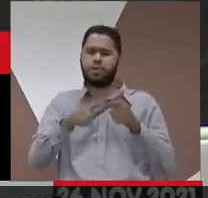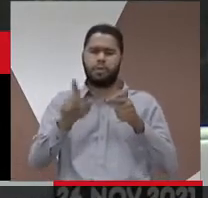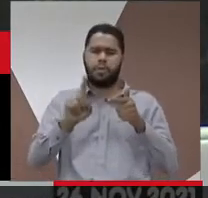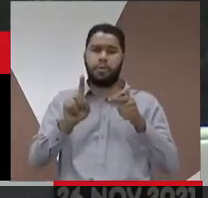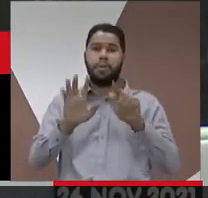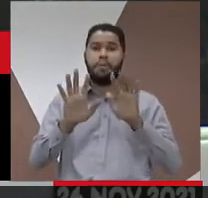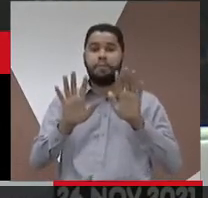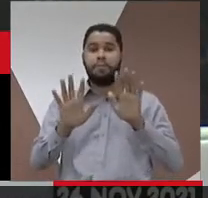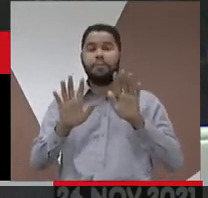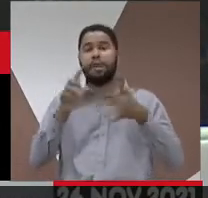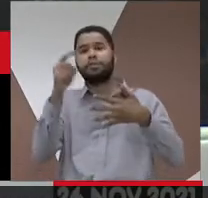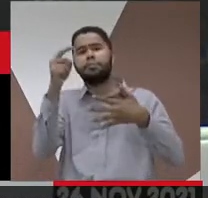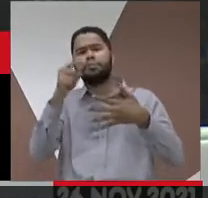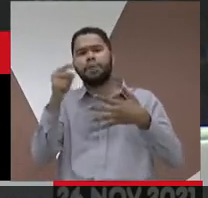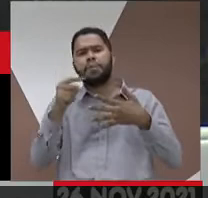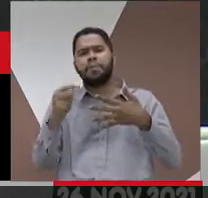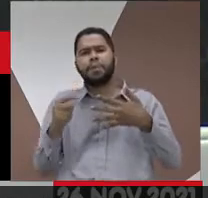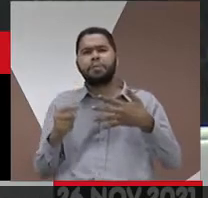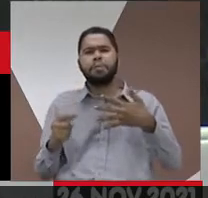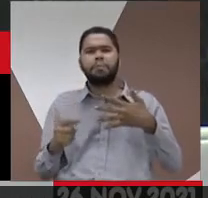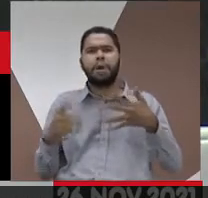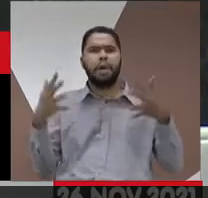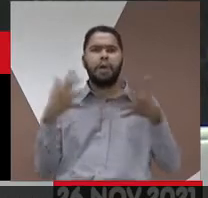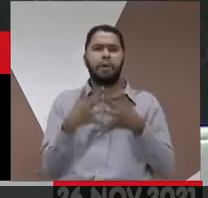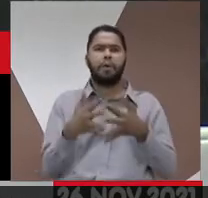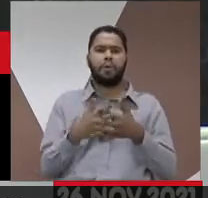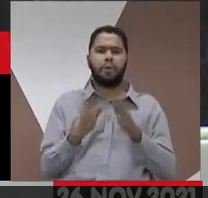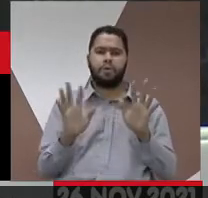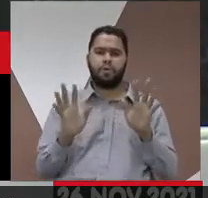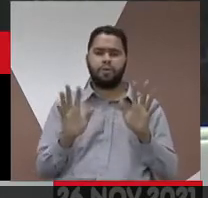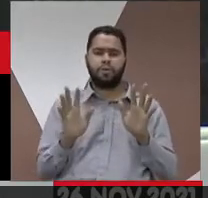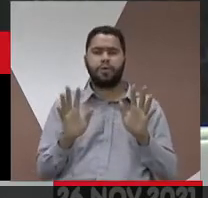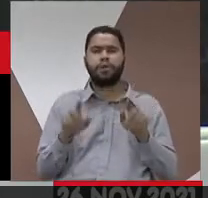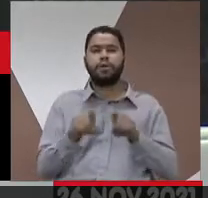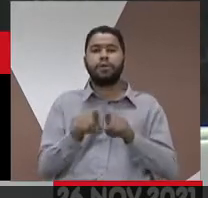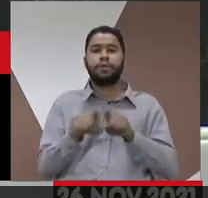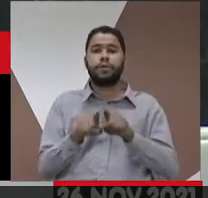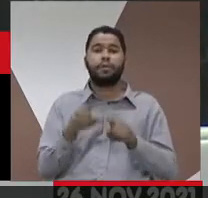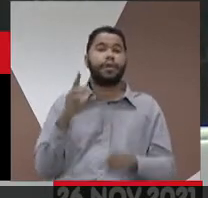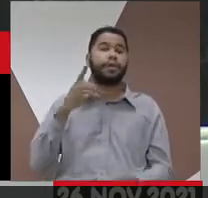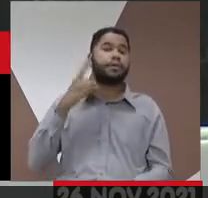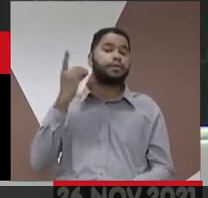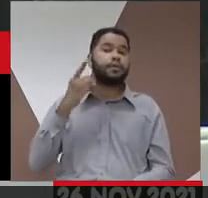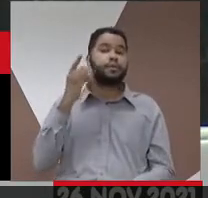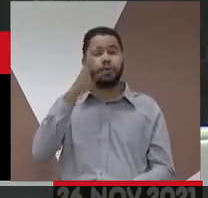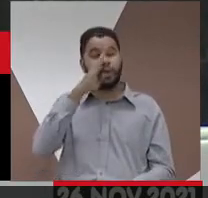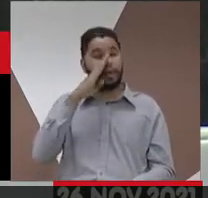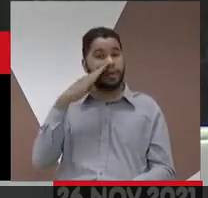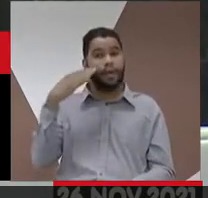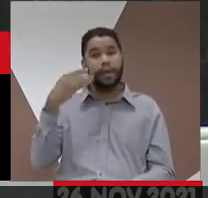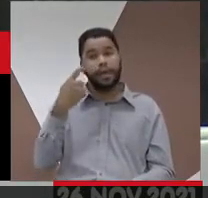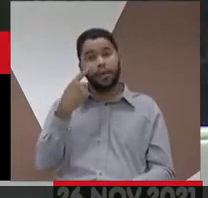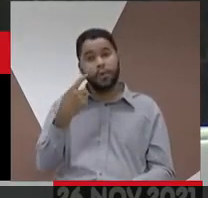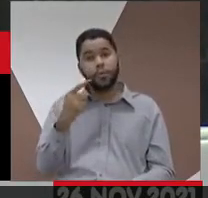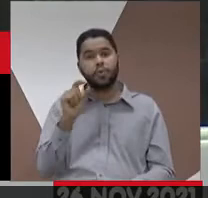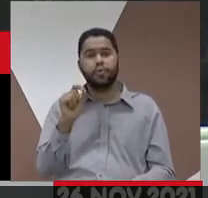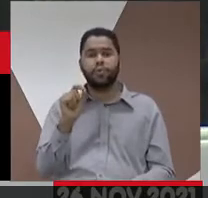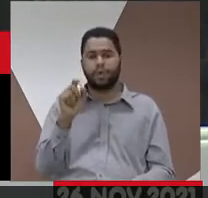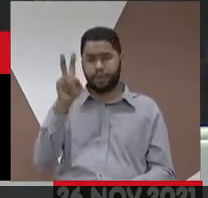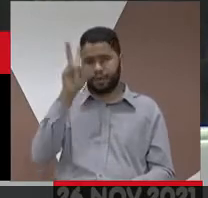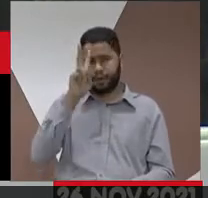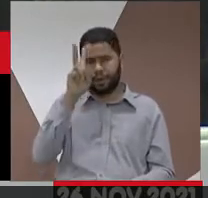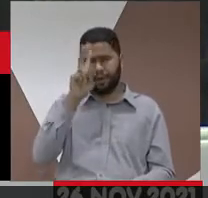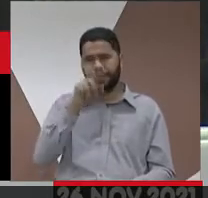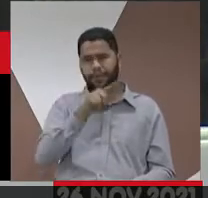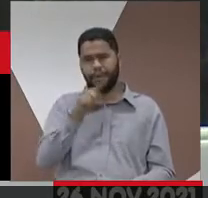as questões não são conflitantes. Até, deputada Beatriz, eu queria aqui, lembrando da